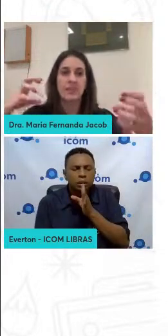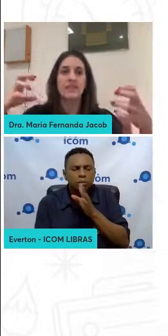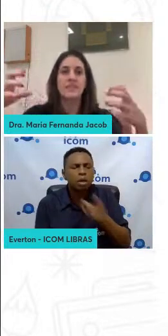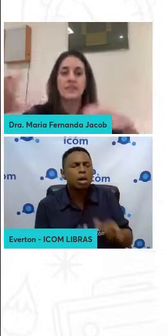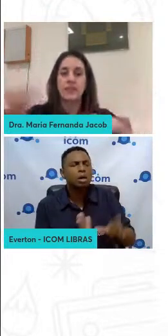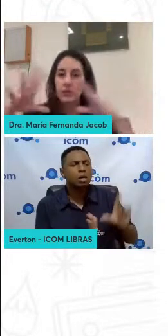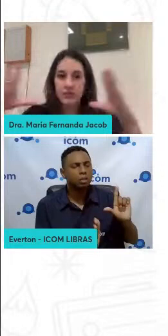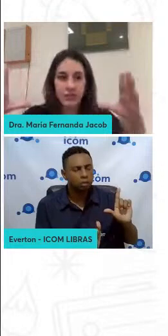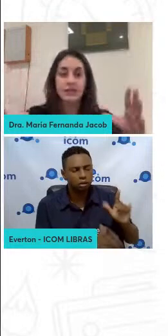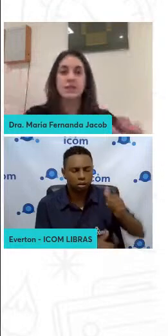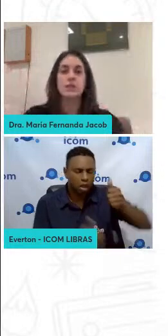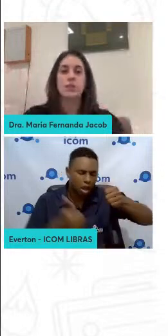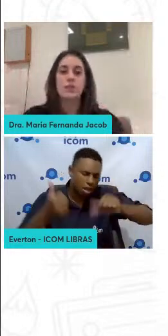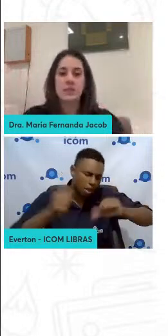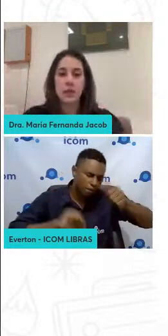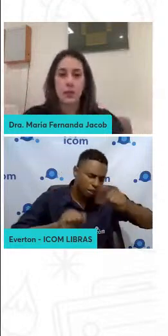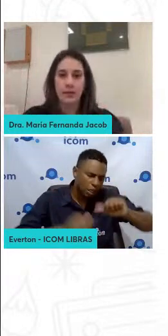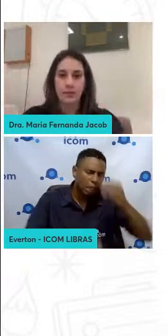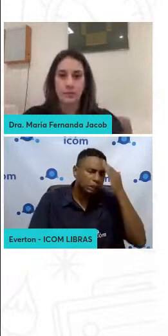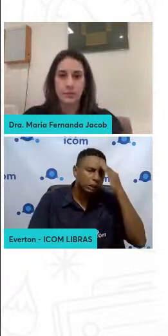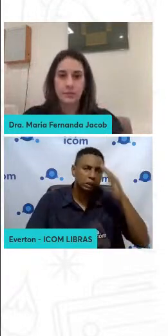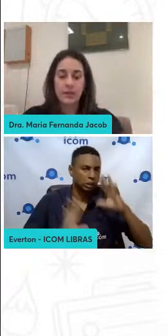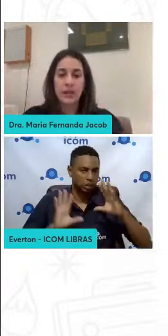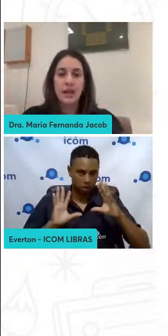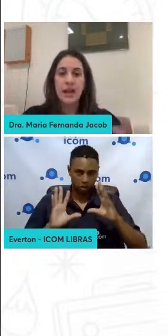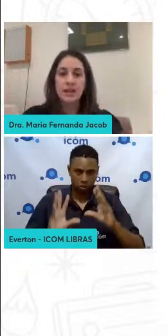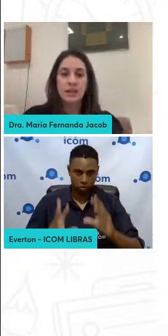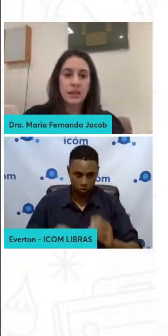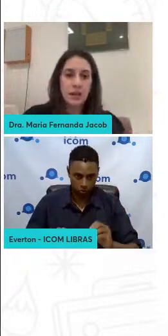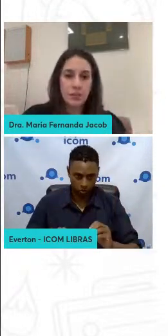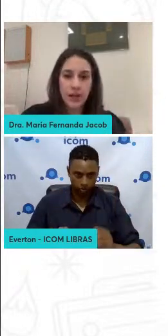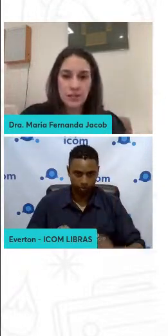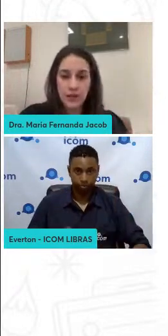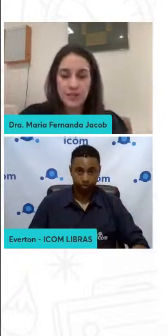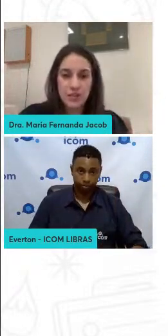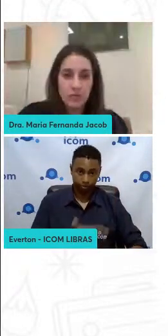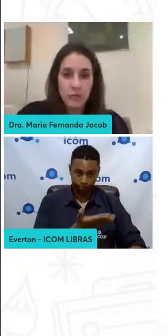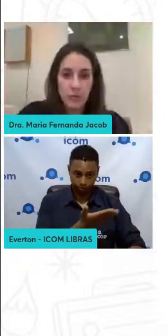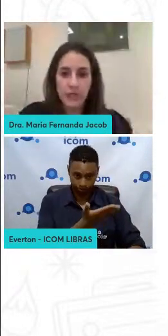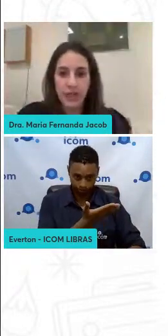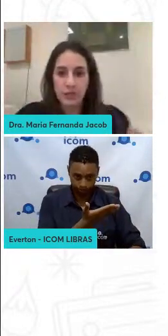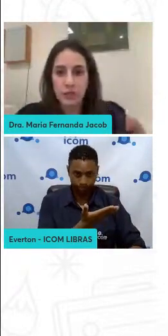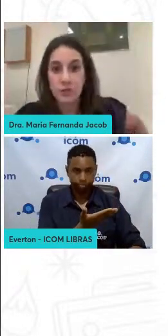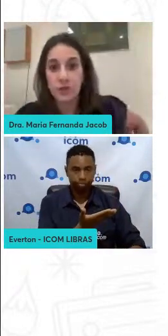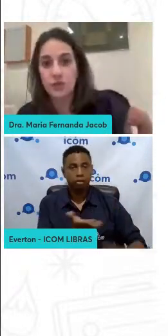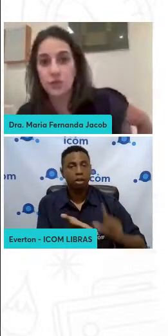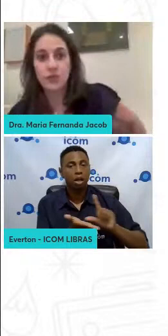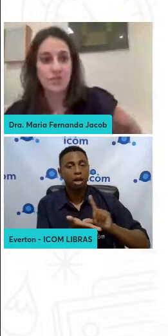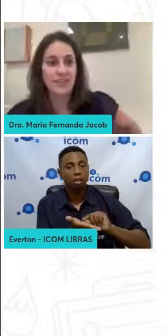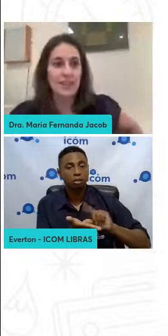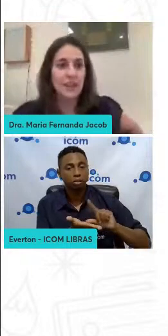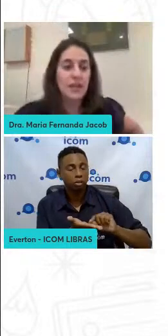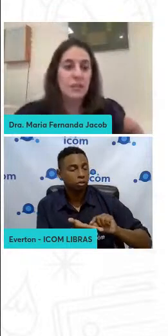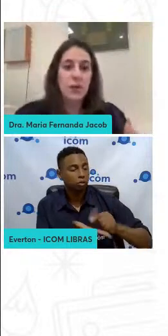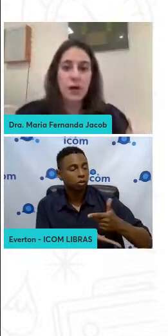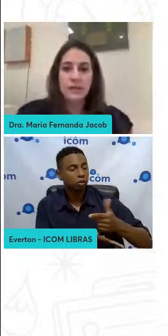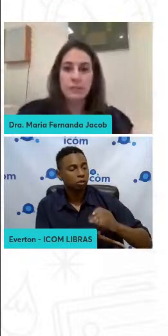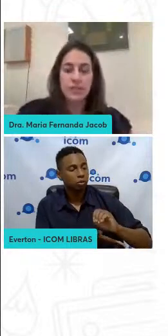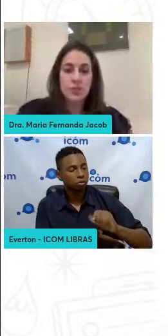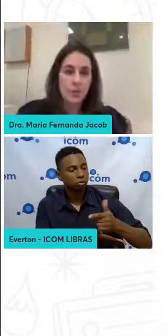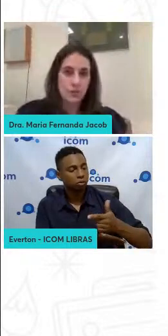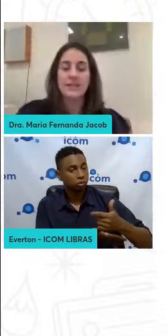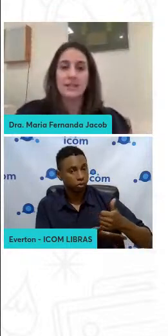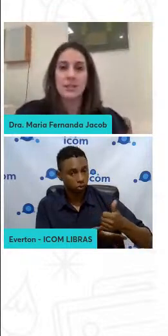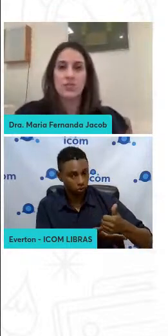enfim, entender todo esse quadro. Aqui é mais um artigo publicado em 2021, onde ele mostra para a gente o